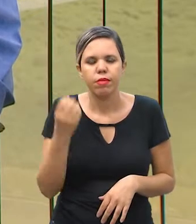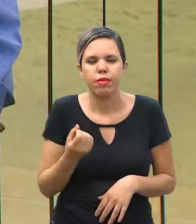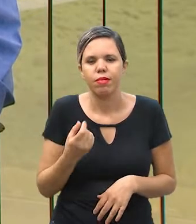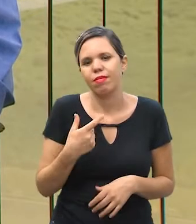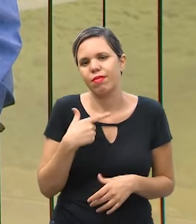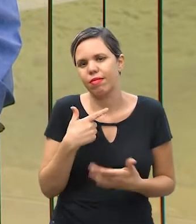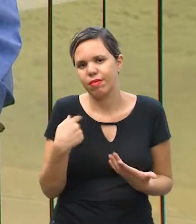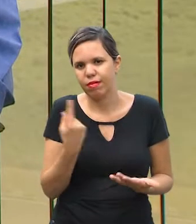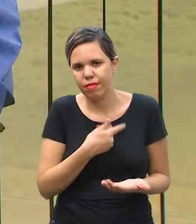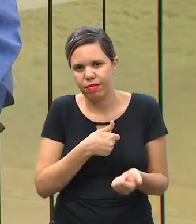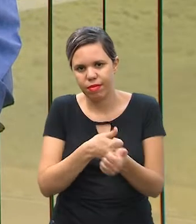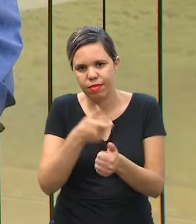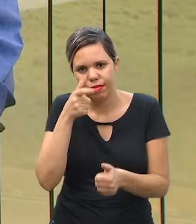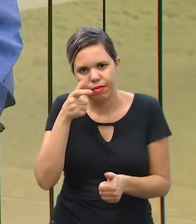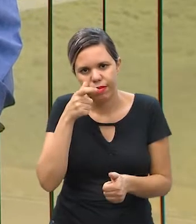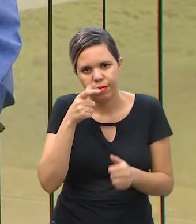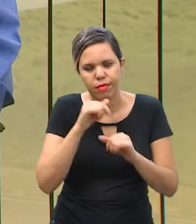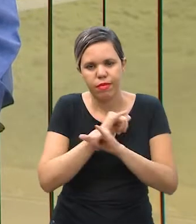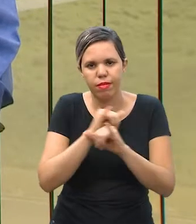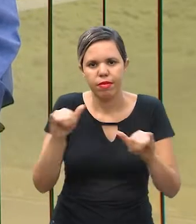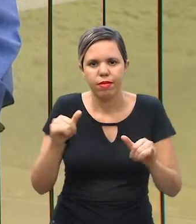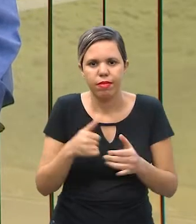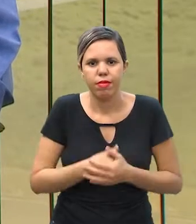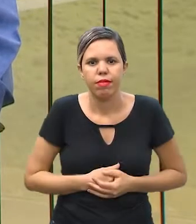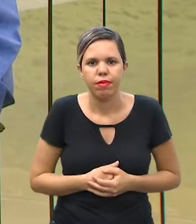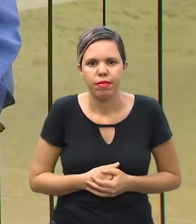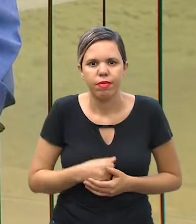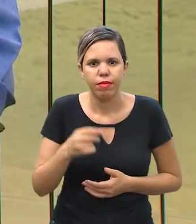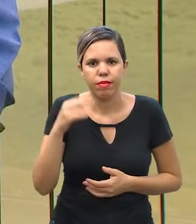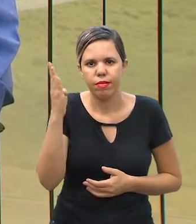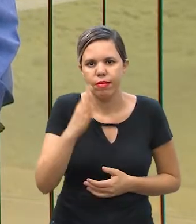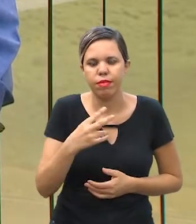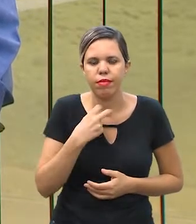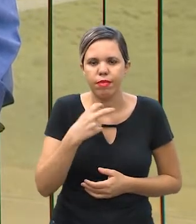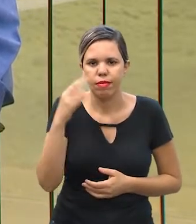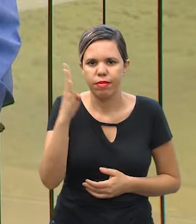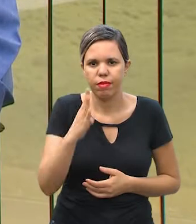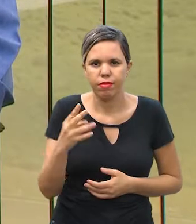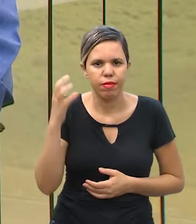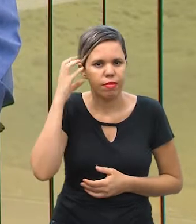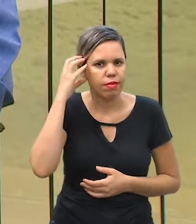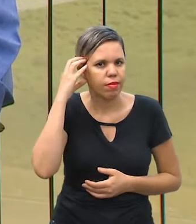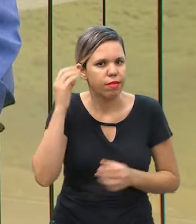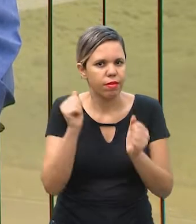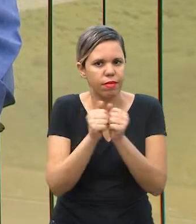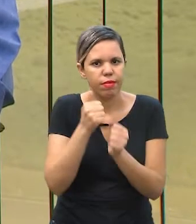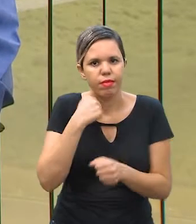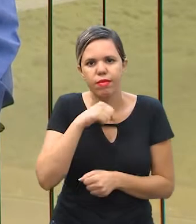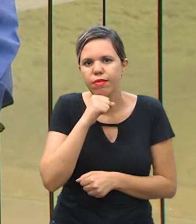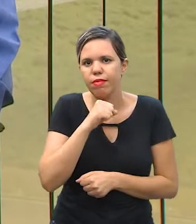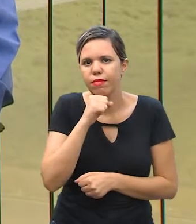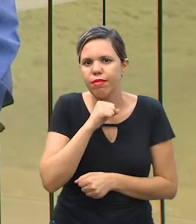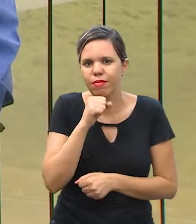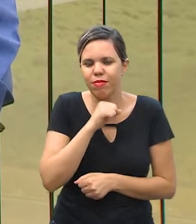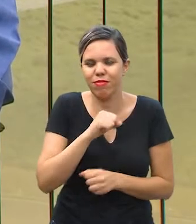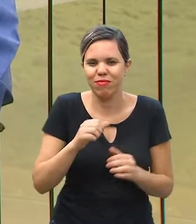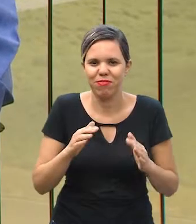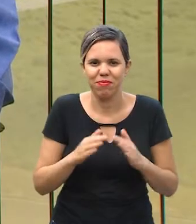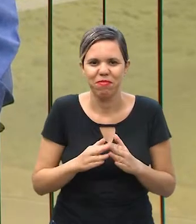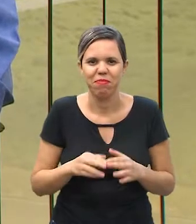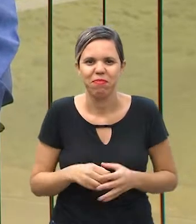que a gente acompanhava às vezes as notícias muito mais pela Voz do Brasil, junto com a minha avó, com meus